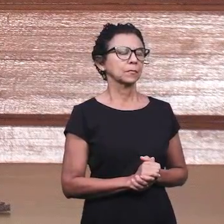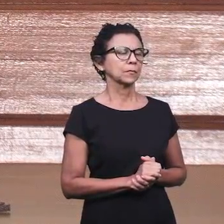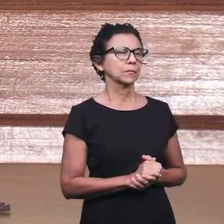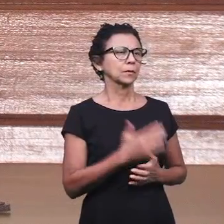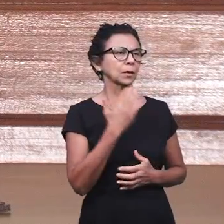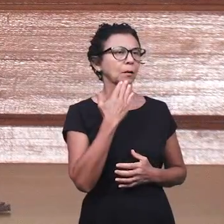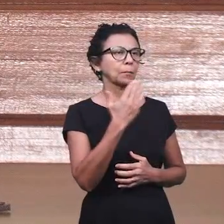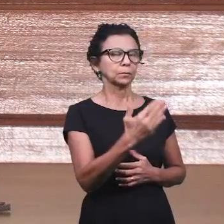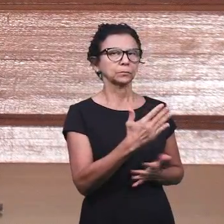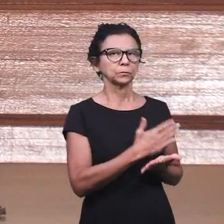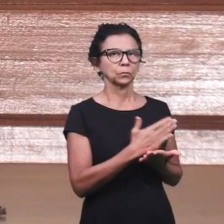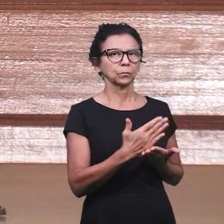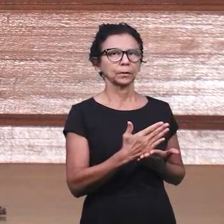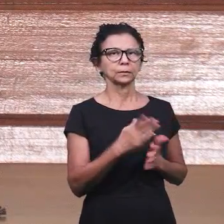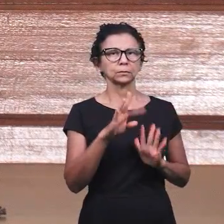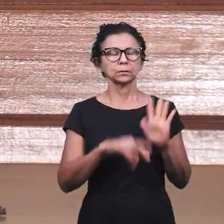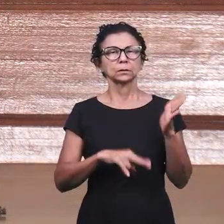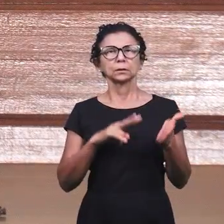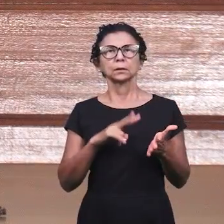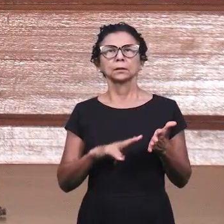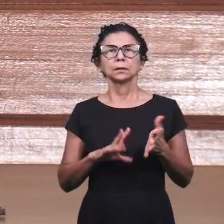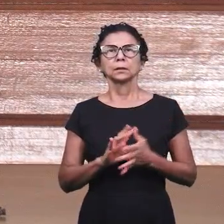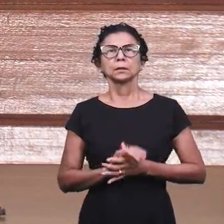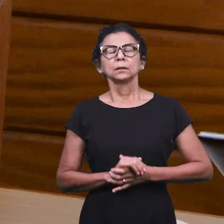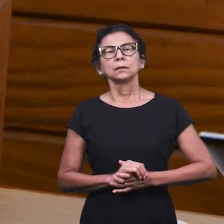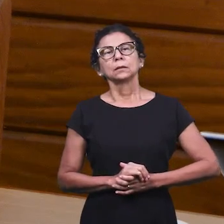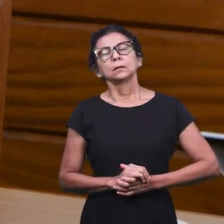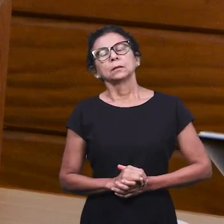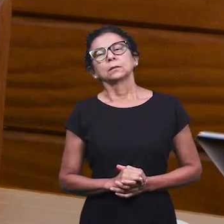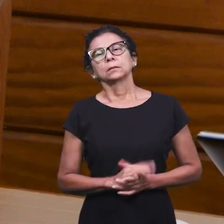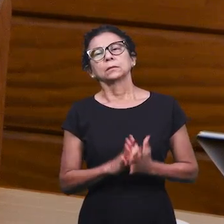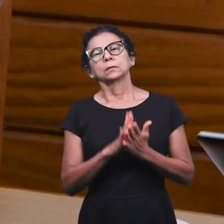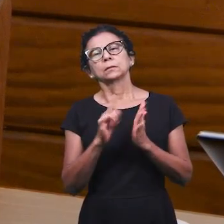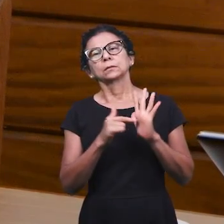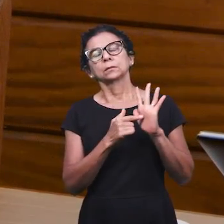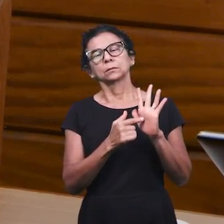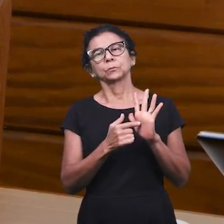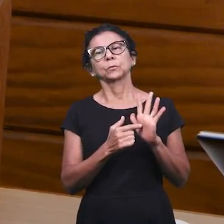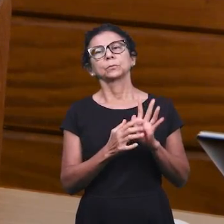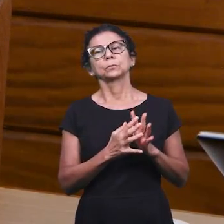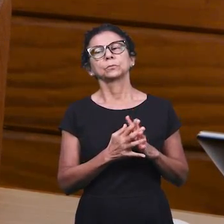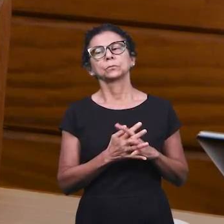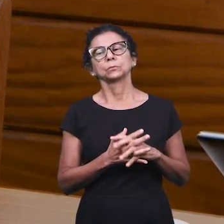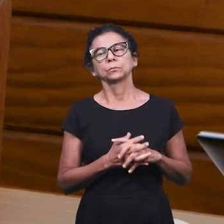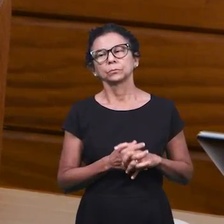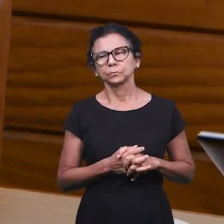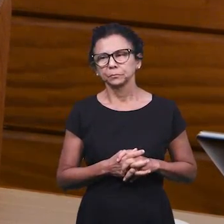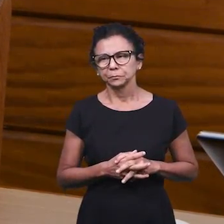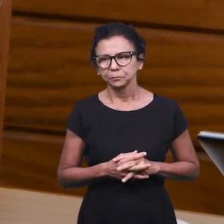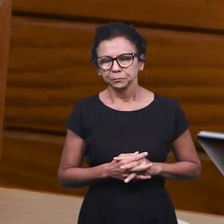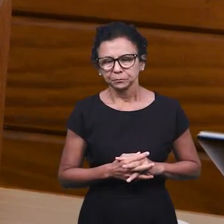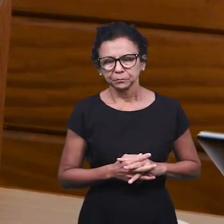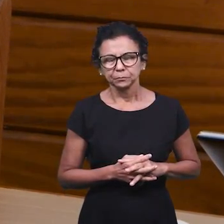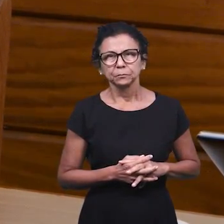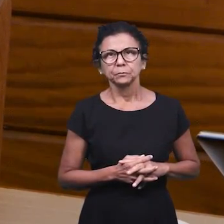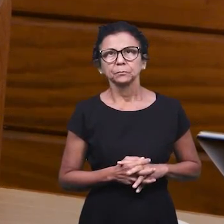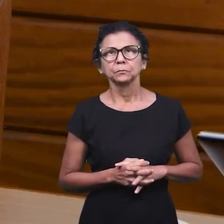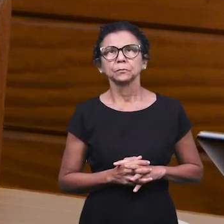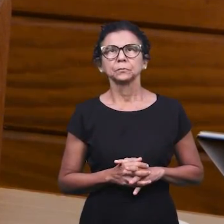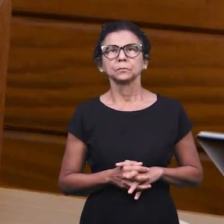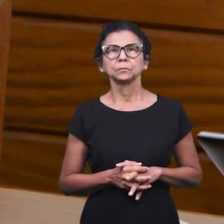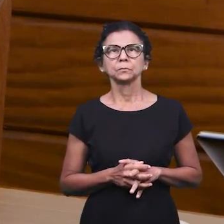início ao assunto com a leitura de um texto. Bom, a palavra de Deus mostra um momento de